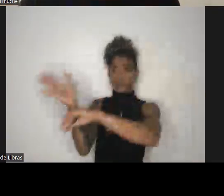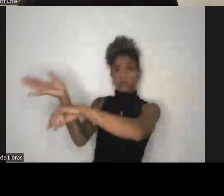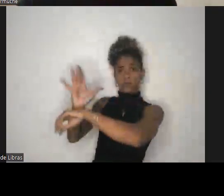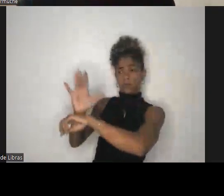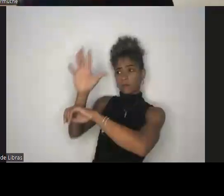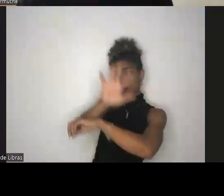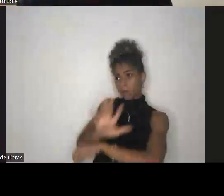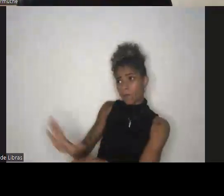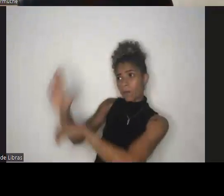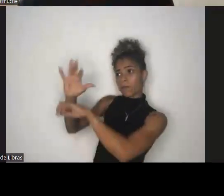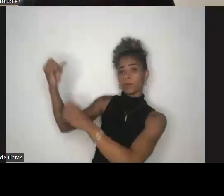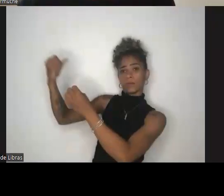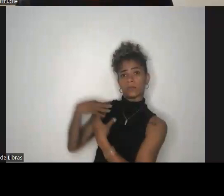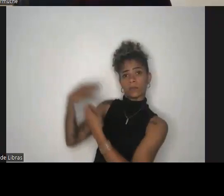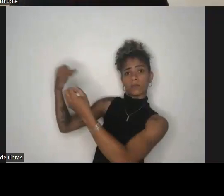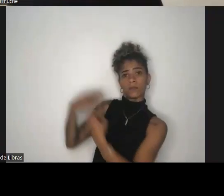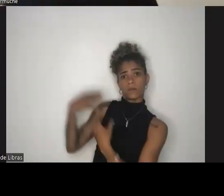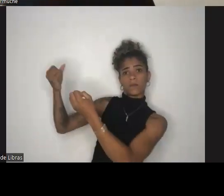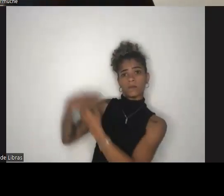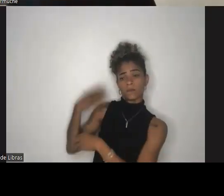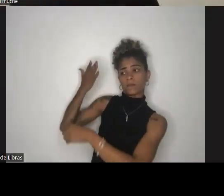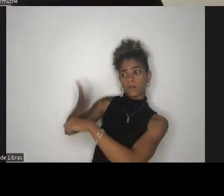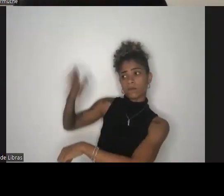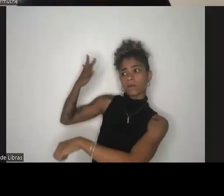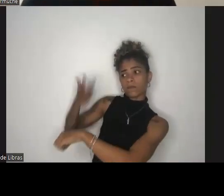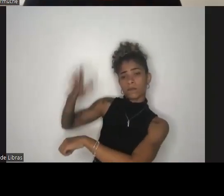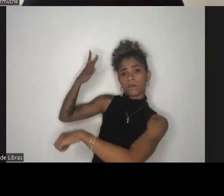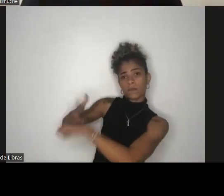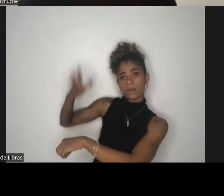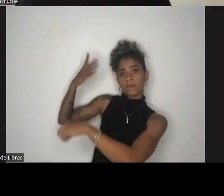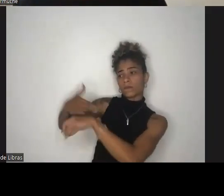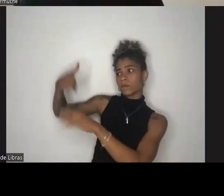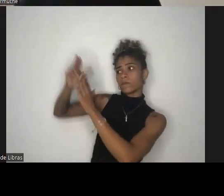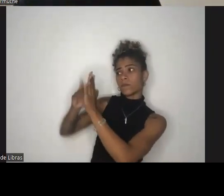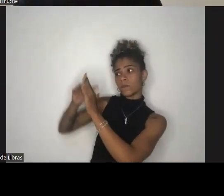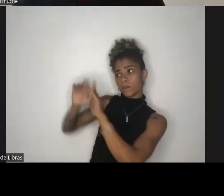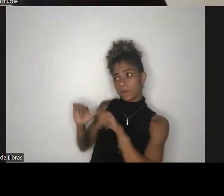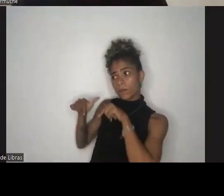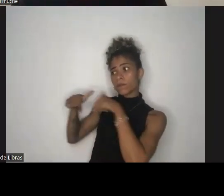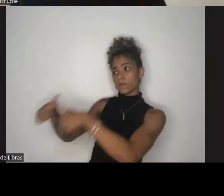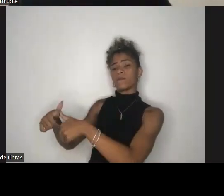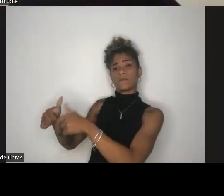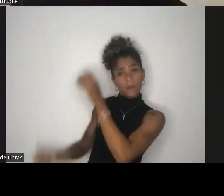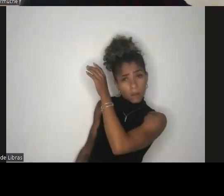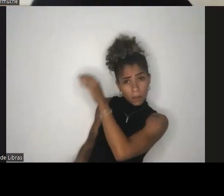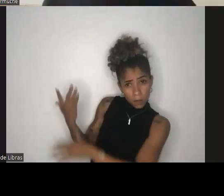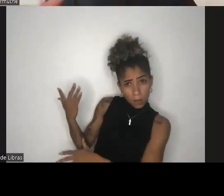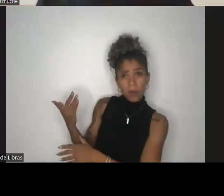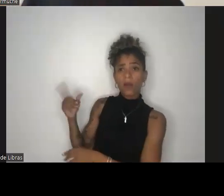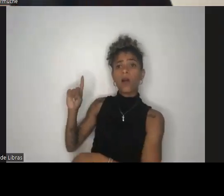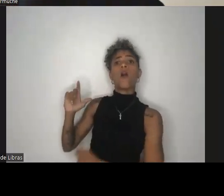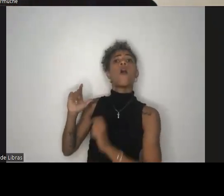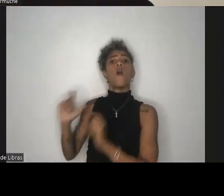foi me ensinando tratamentos de texturas de modos de execução modos de criação aonde